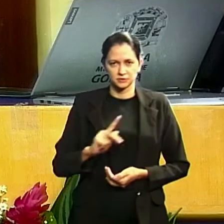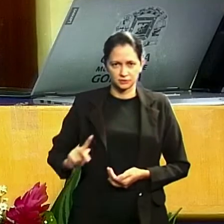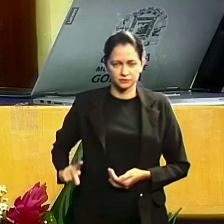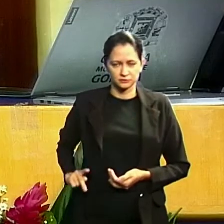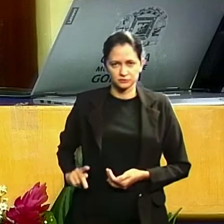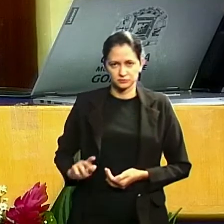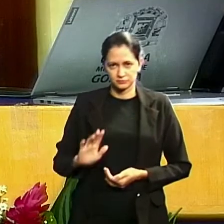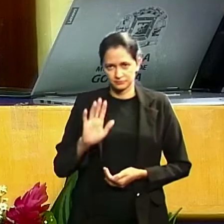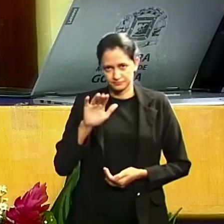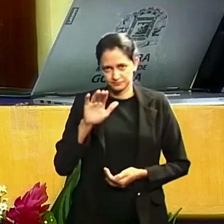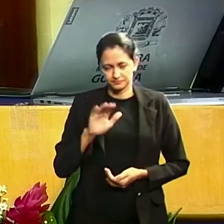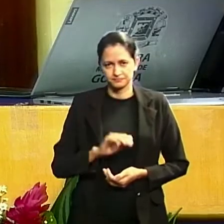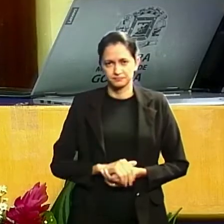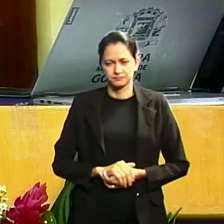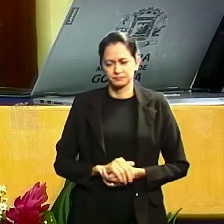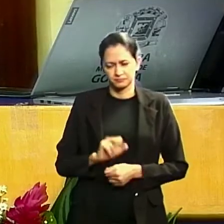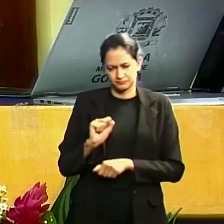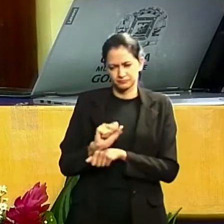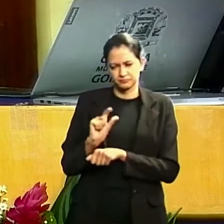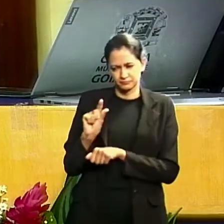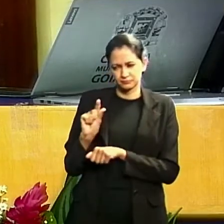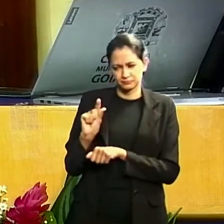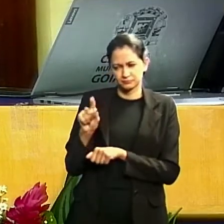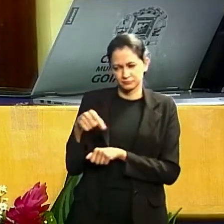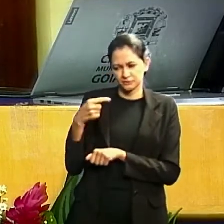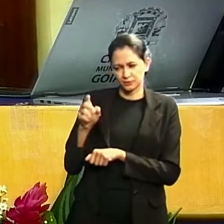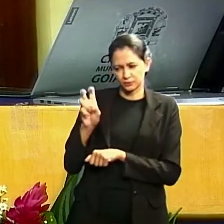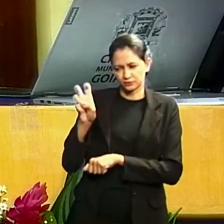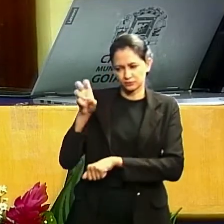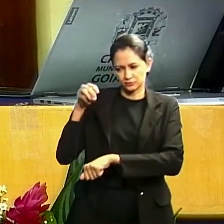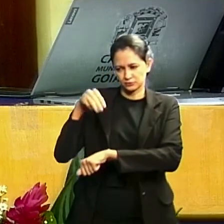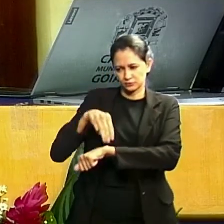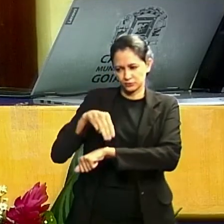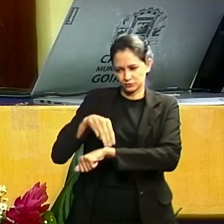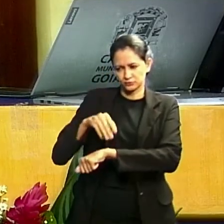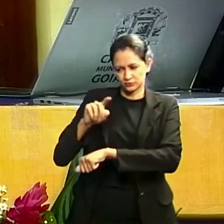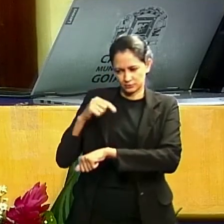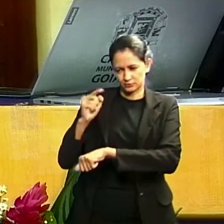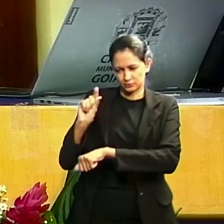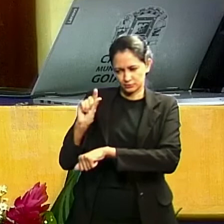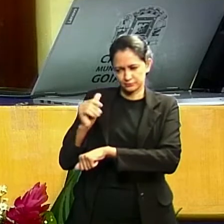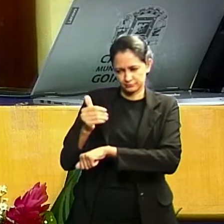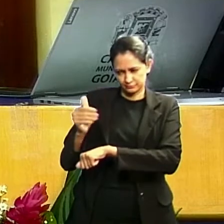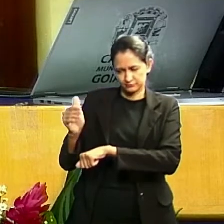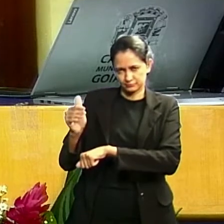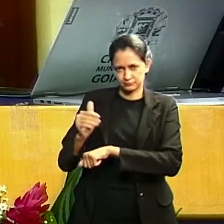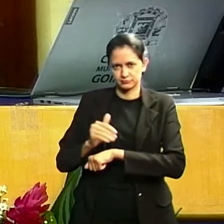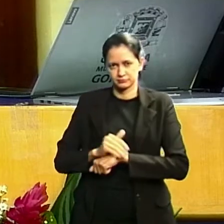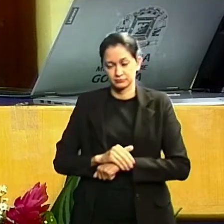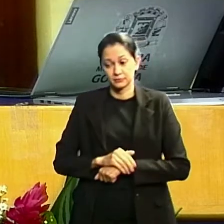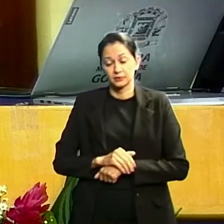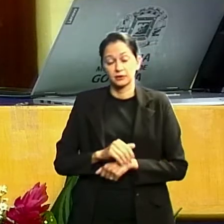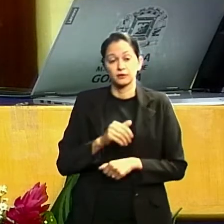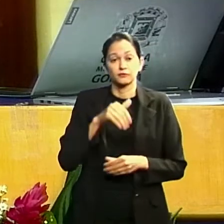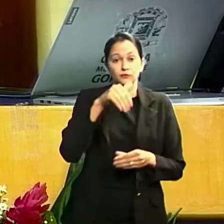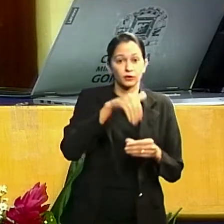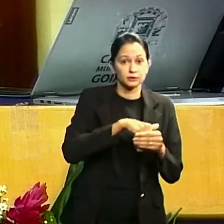Senhor presidente. Vereador Ronilson, daqui a pouquinho os seus 5 minutos. O tempo da liderança, 5 minutos. Depois de encerrada a votação.